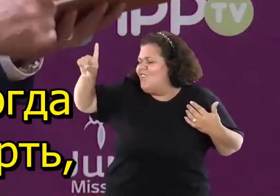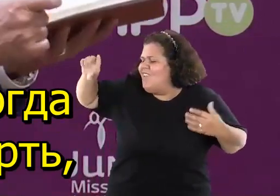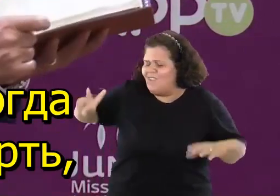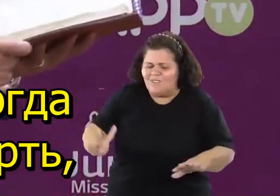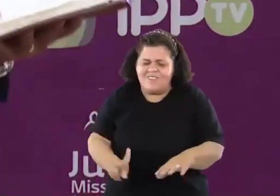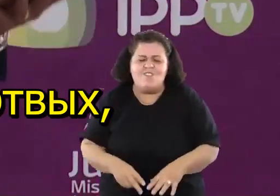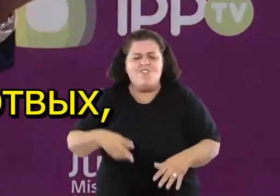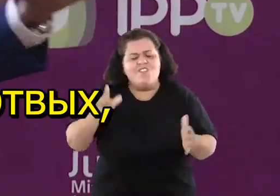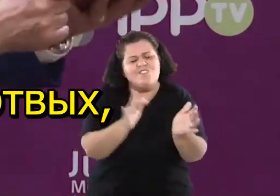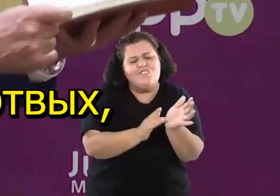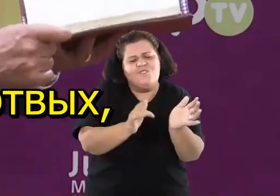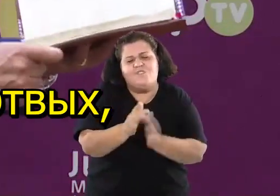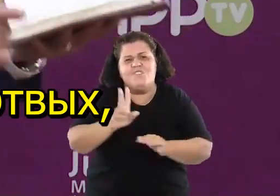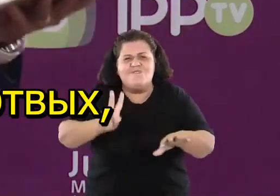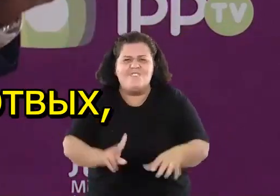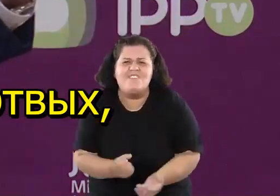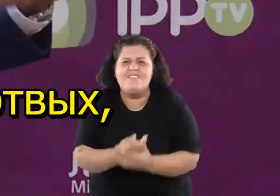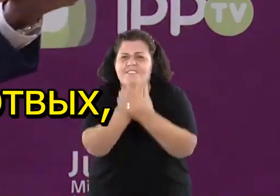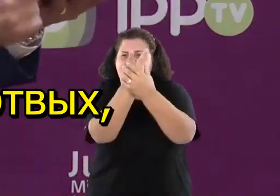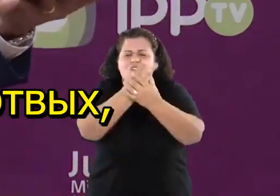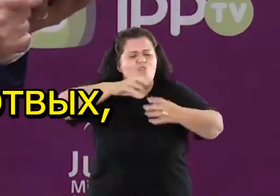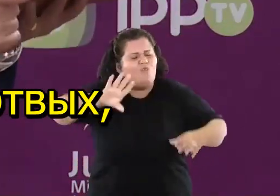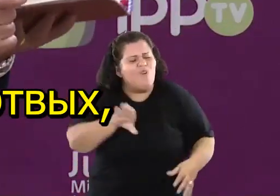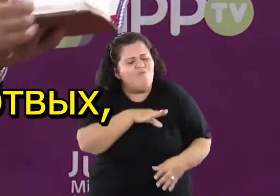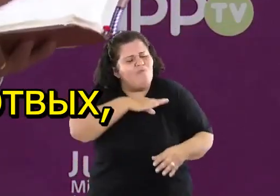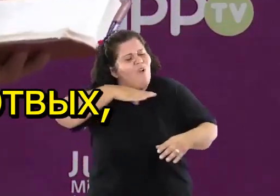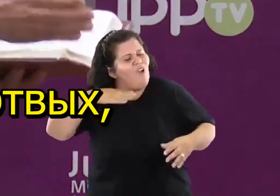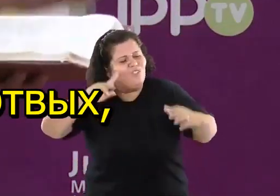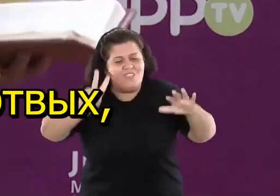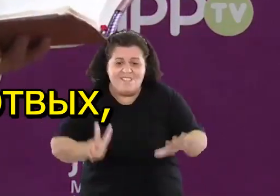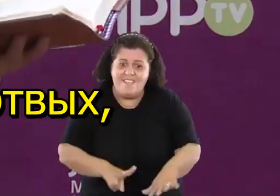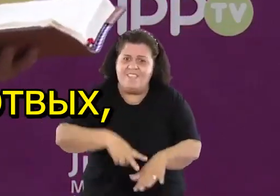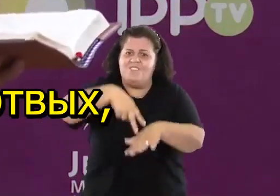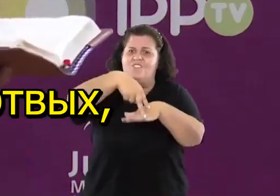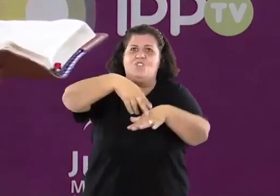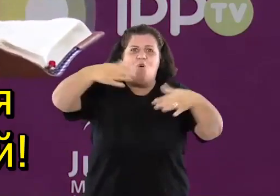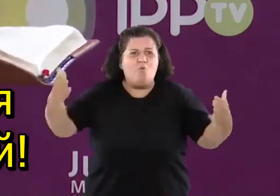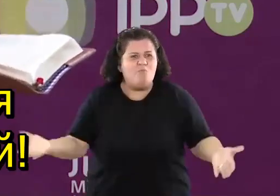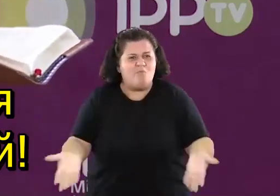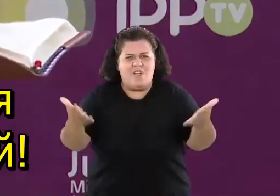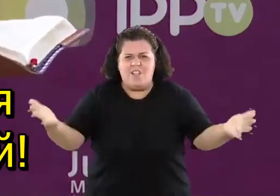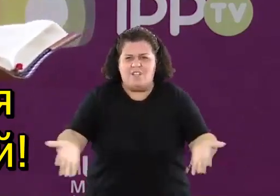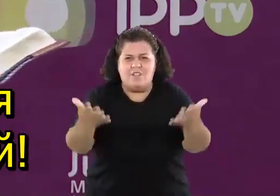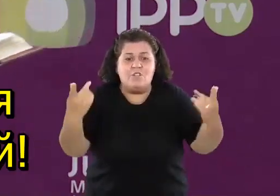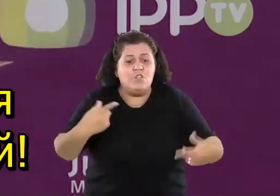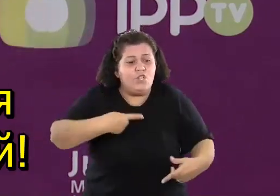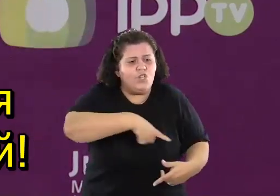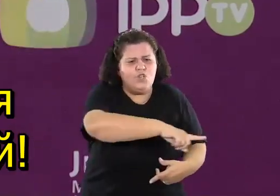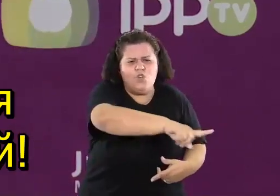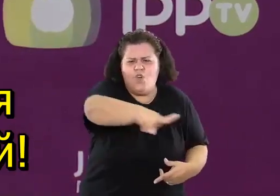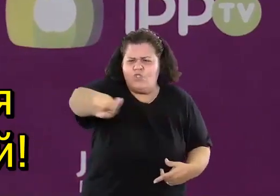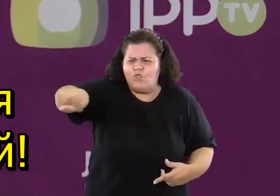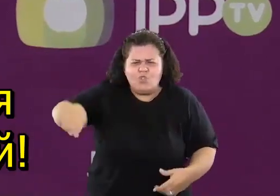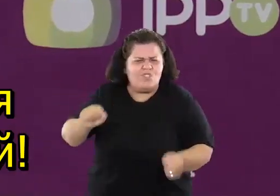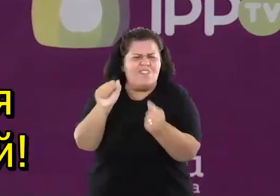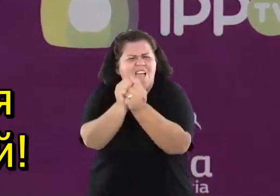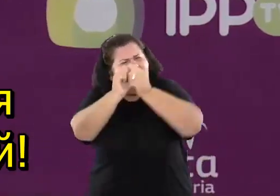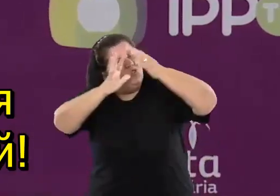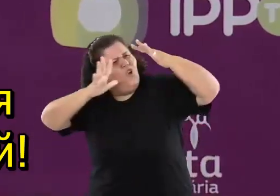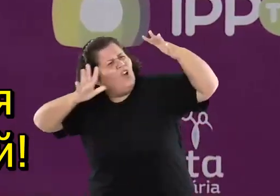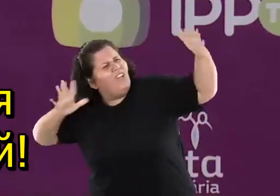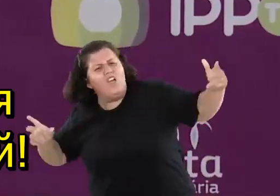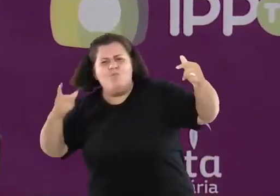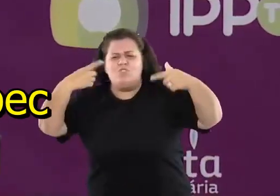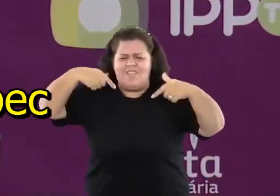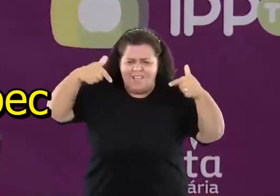venceu a morte, matou a morte e ressuscitou como primícias os que dormem. É por isso que nós adoramos ao Senhor no dia